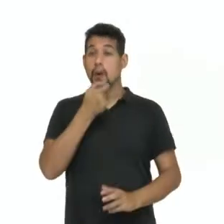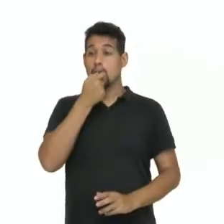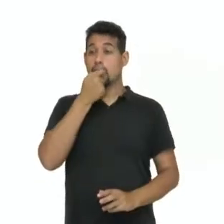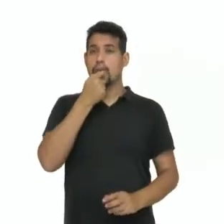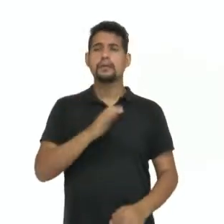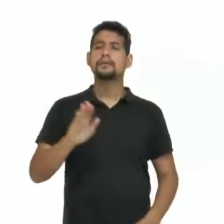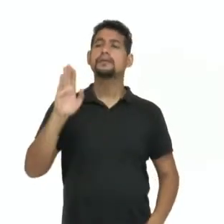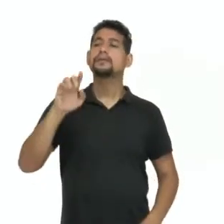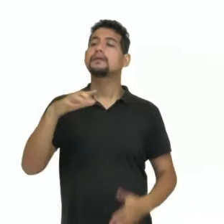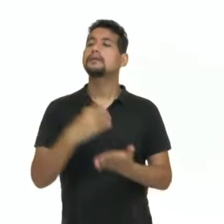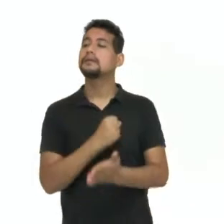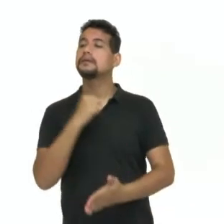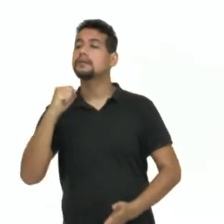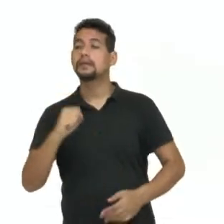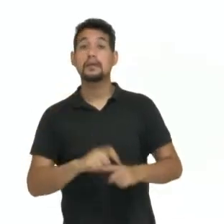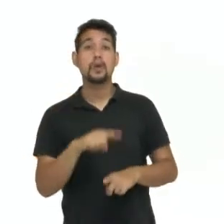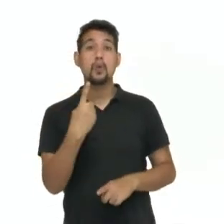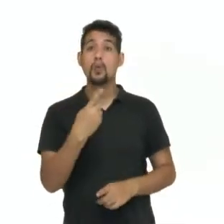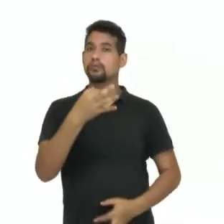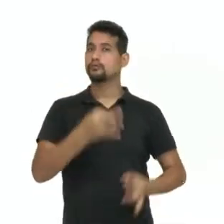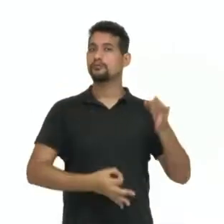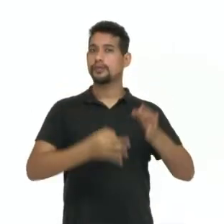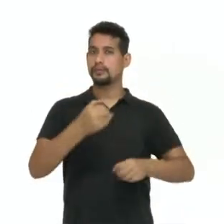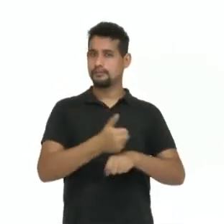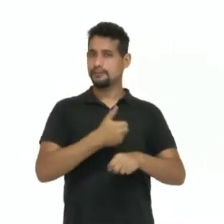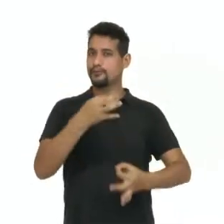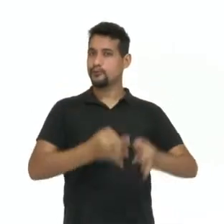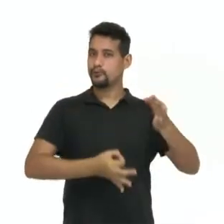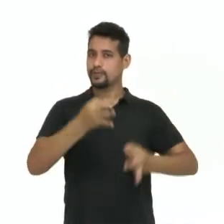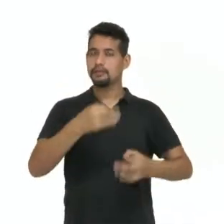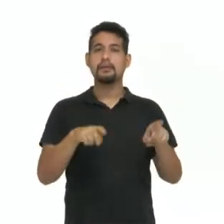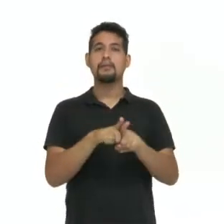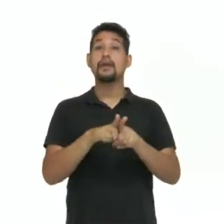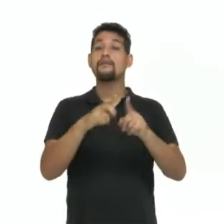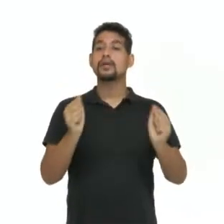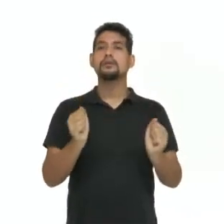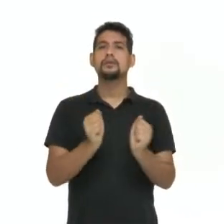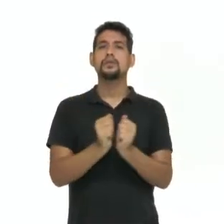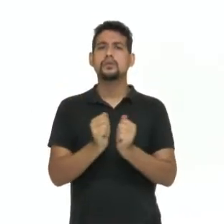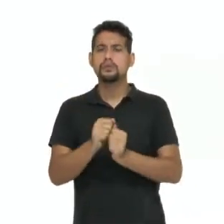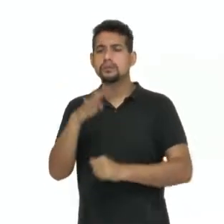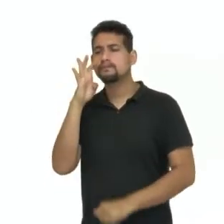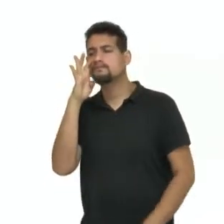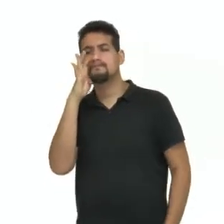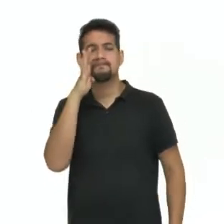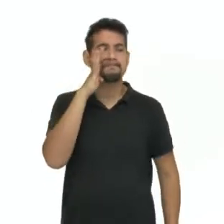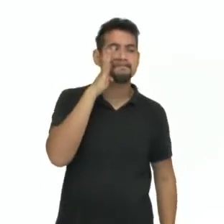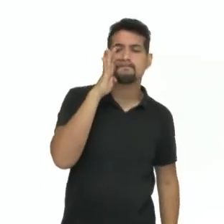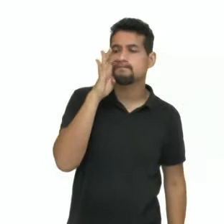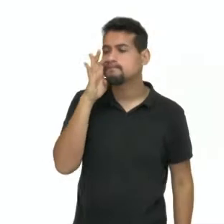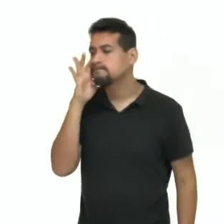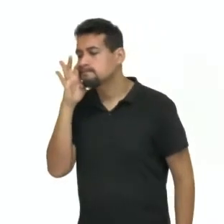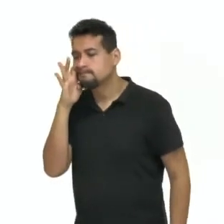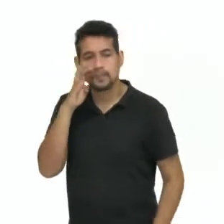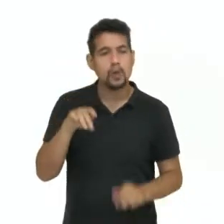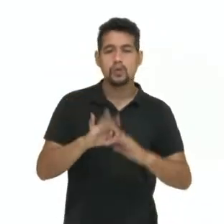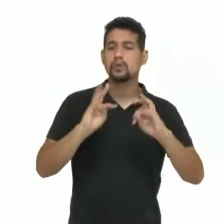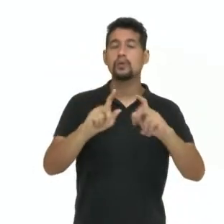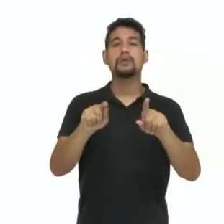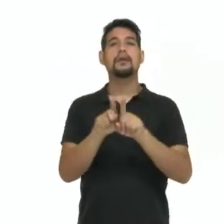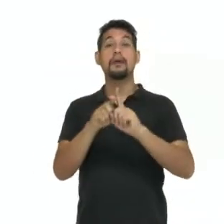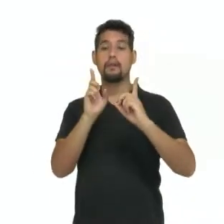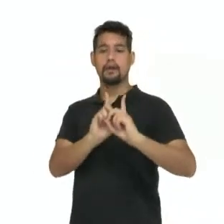é conduzida por um único juiz que fica dentro do tatame, acompanhando os lutadores a uma